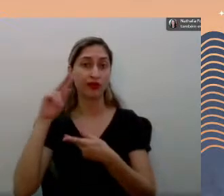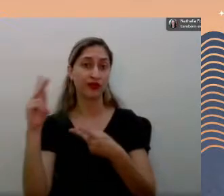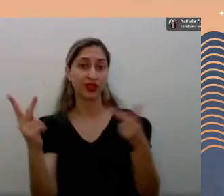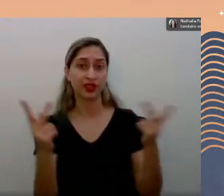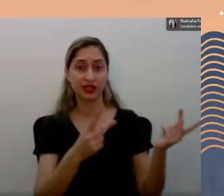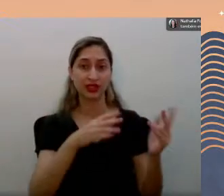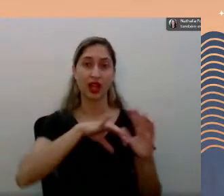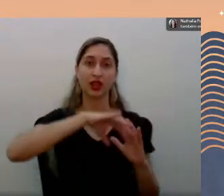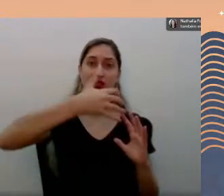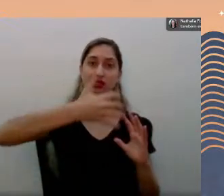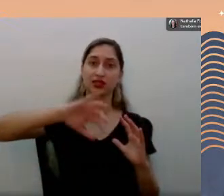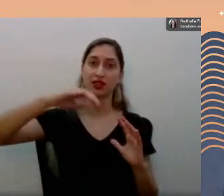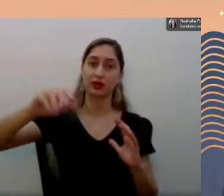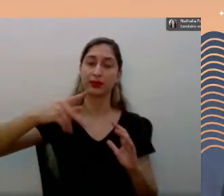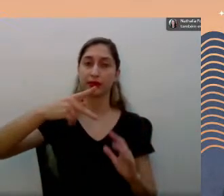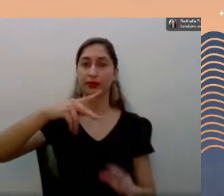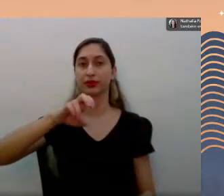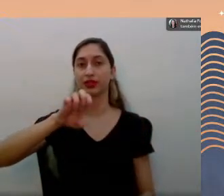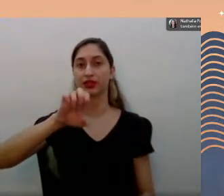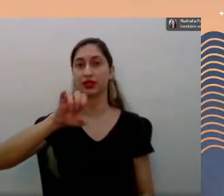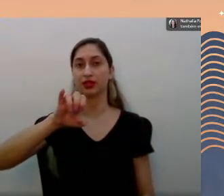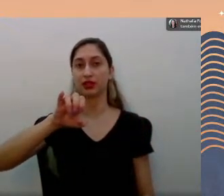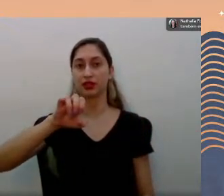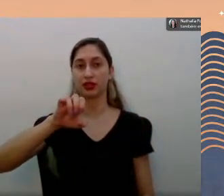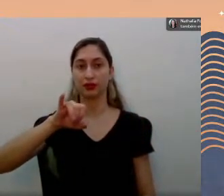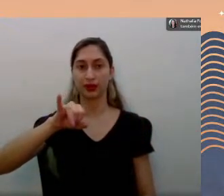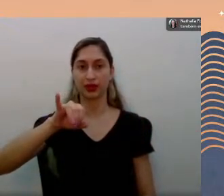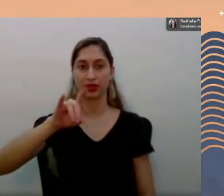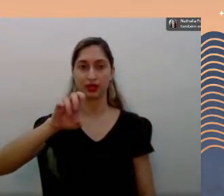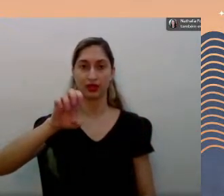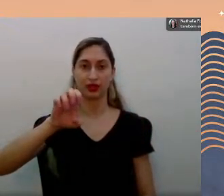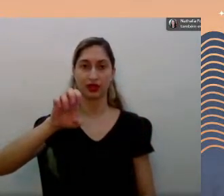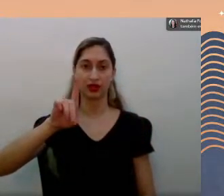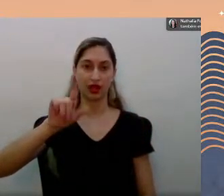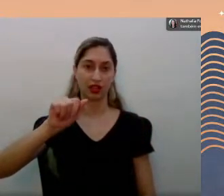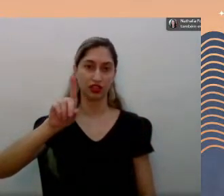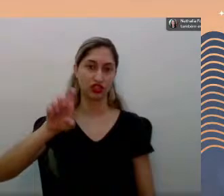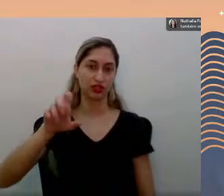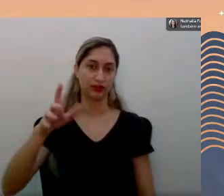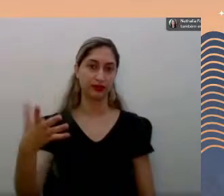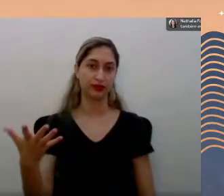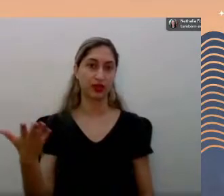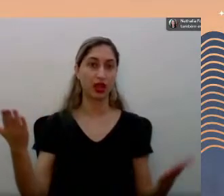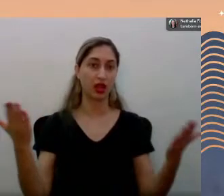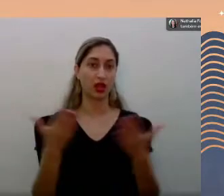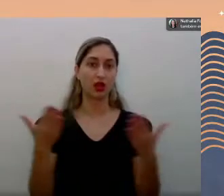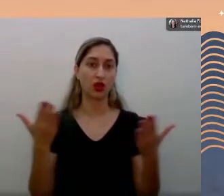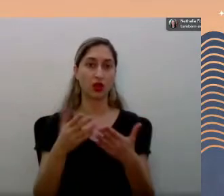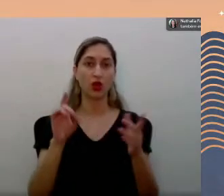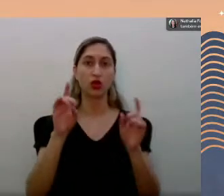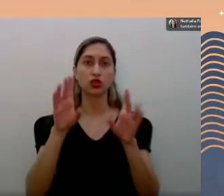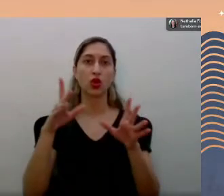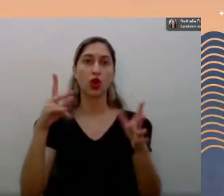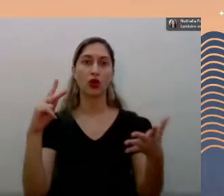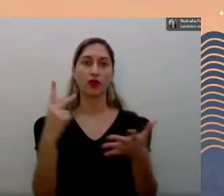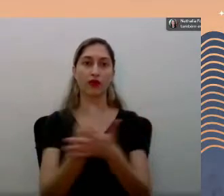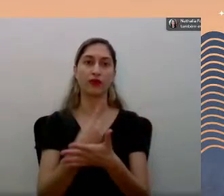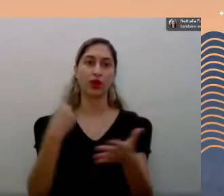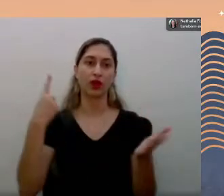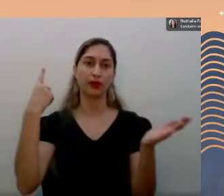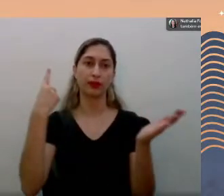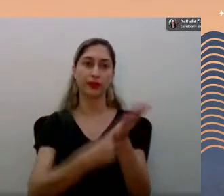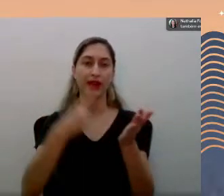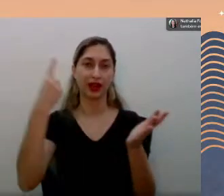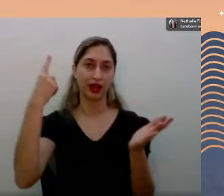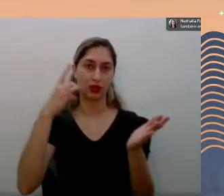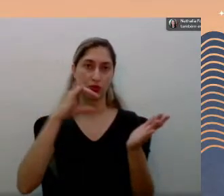a Natália botou tem uma observação aqui para mim que ultimamente está funcionando só com agendamento tá agendamento como que